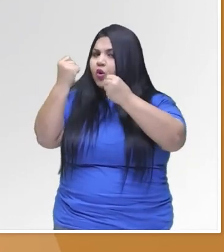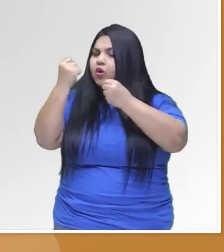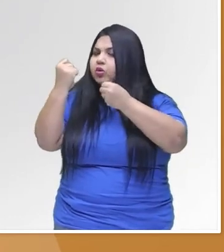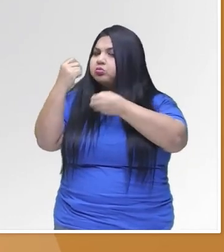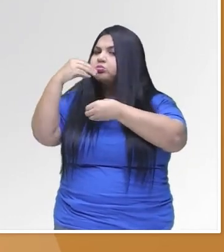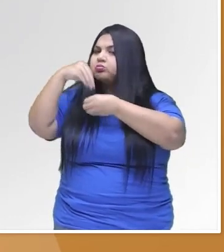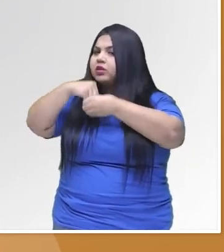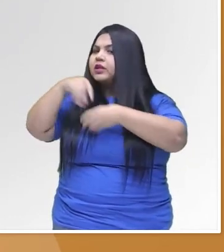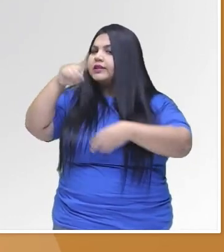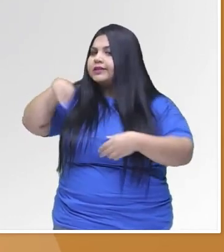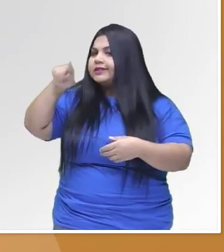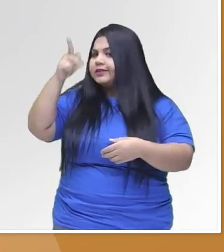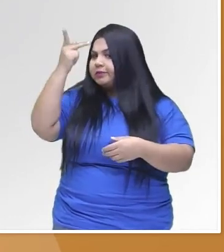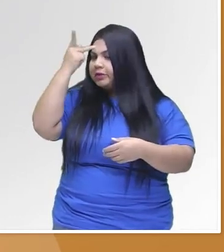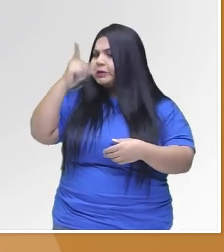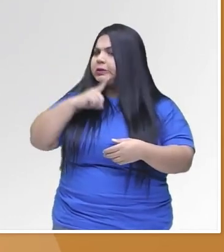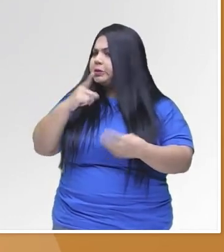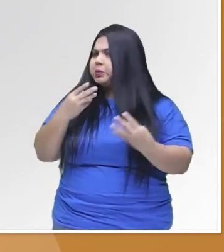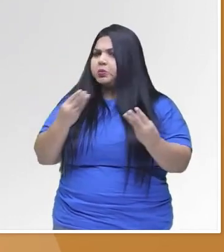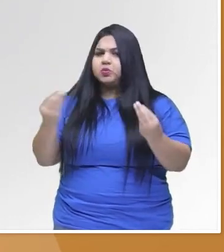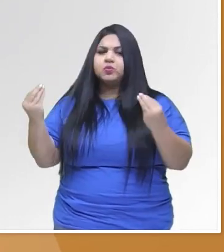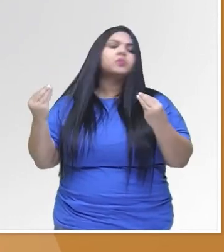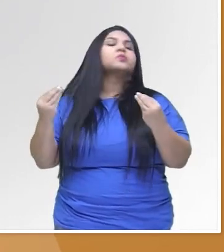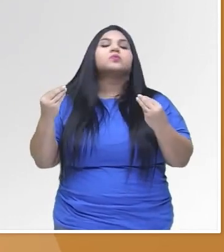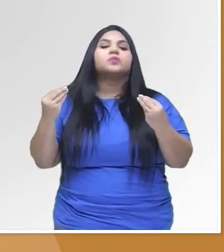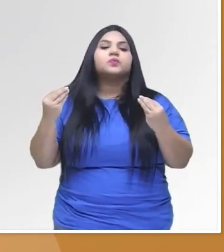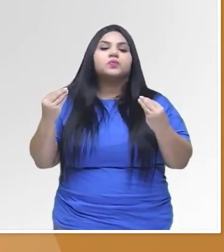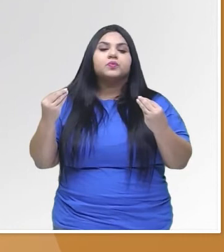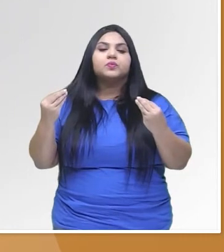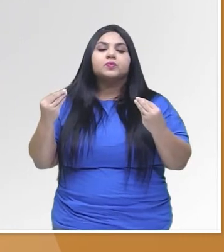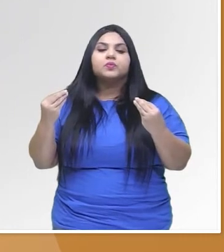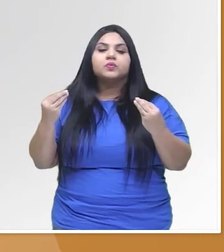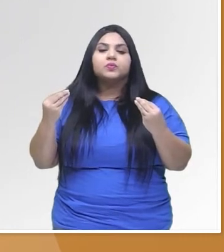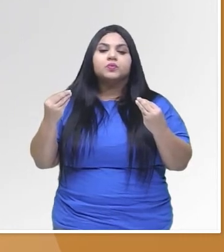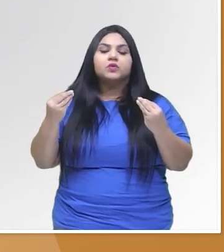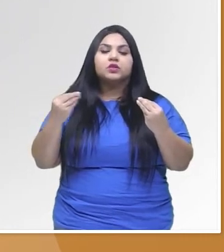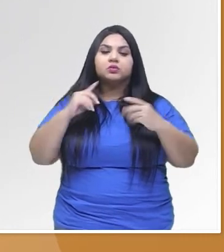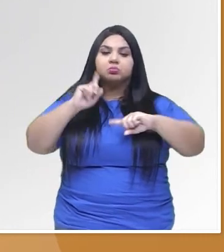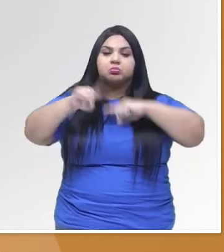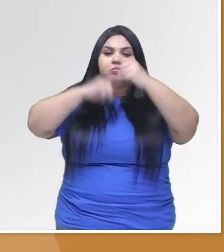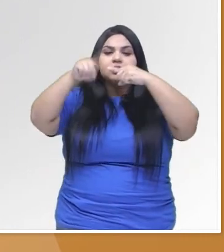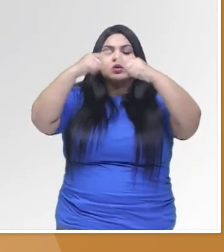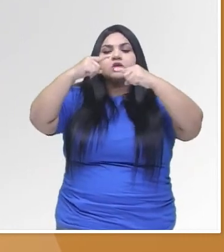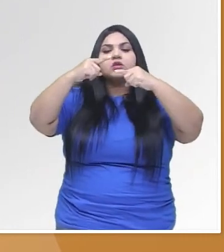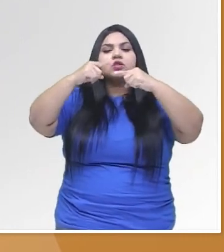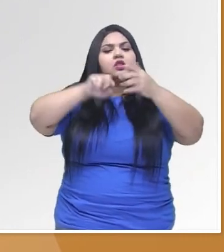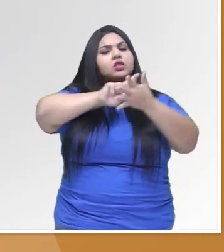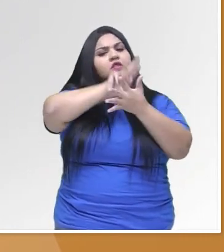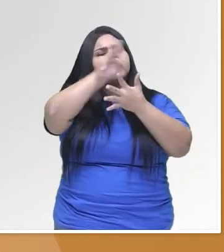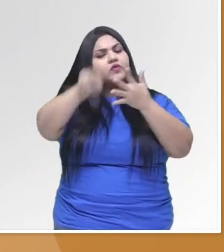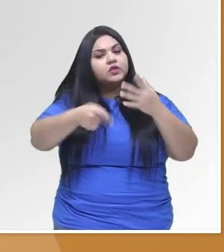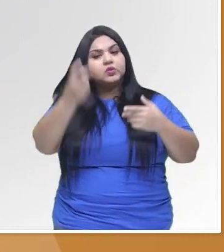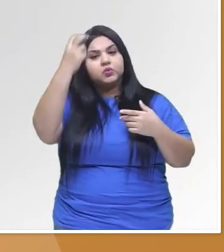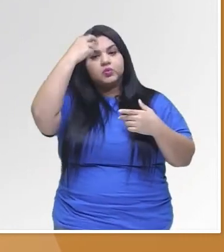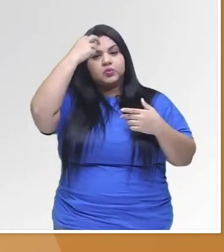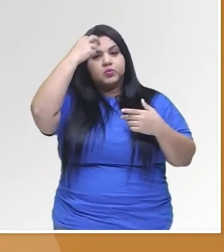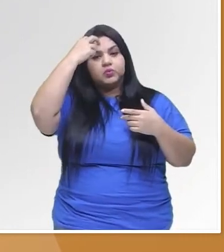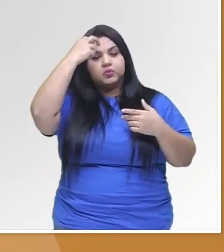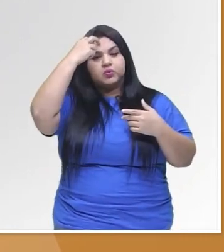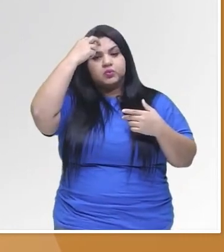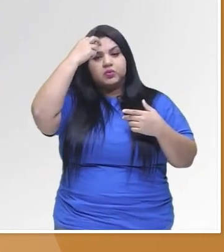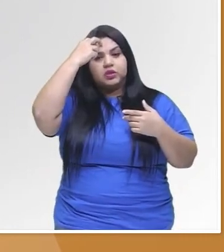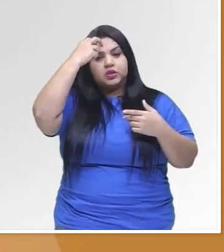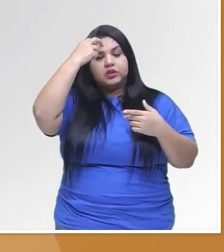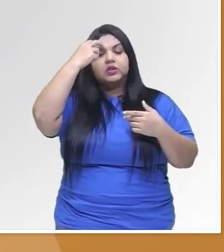de tudo, basicamente, né? E como um grande gerador e produtor de diferentes culturas.